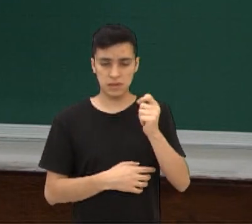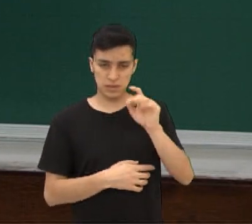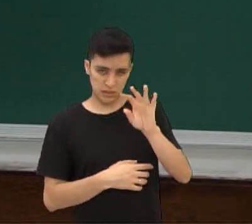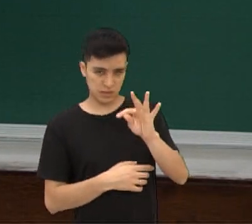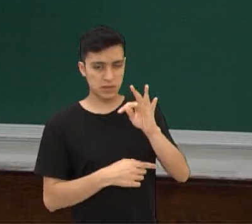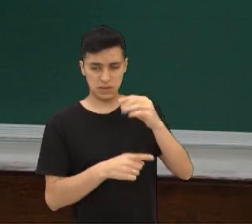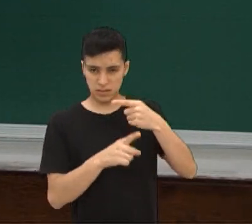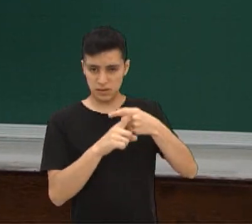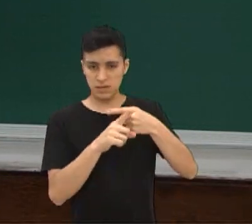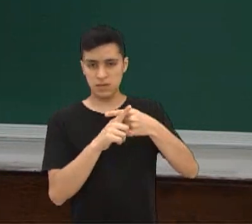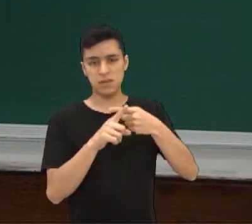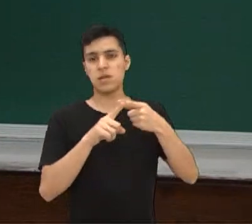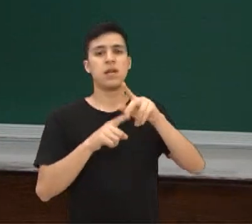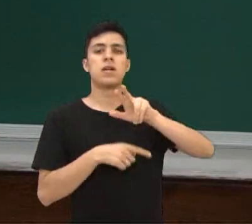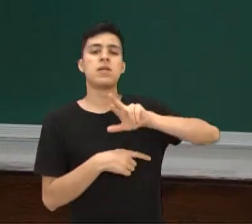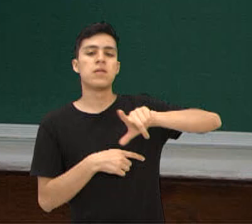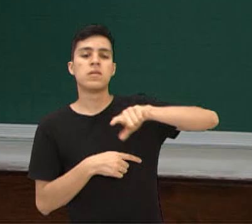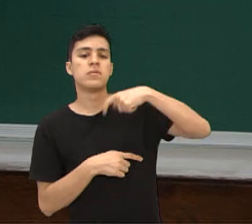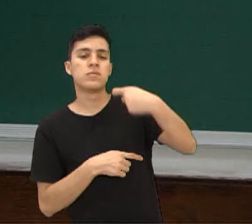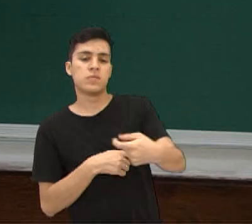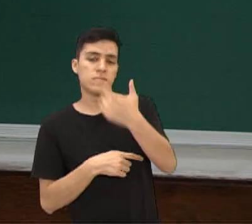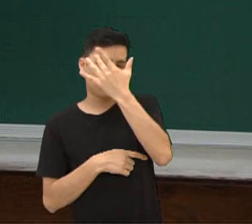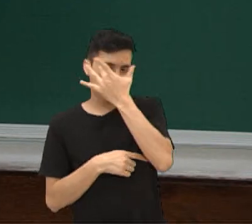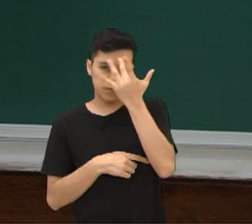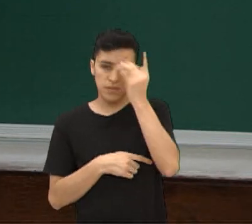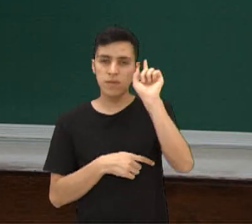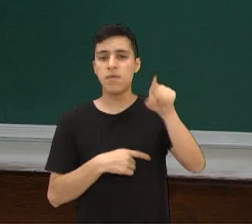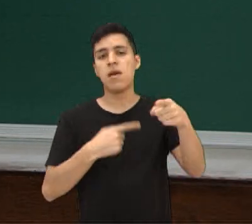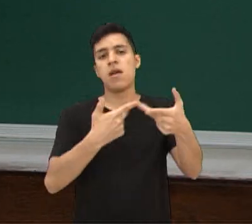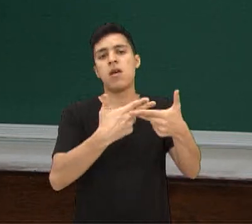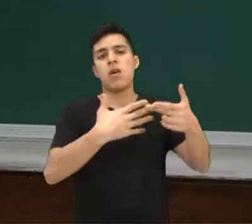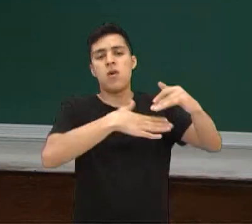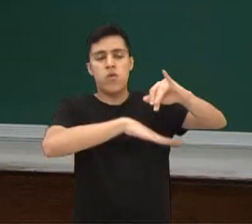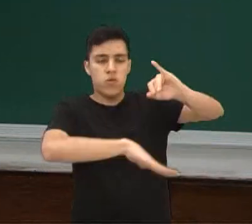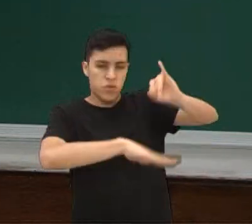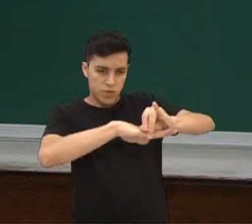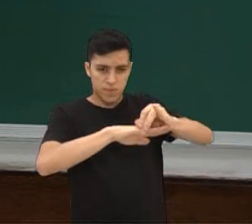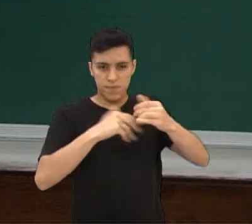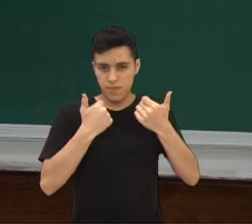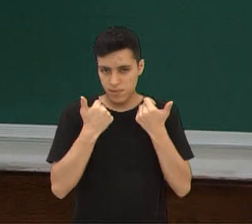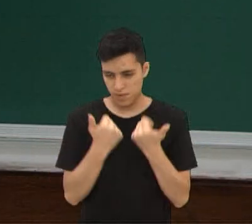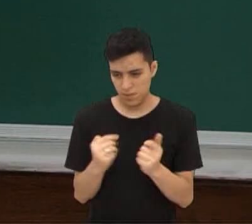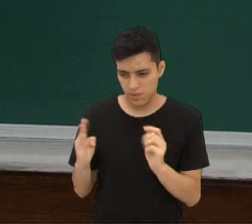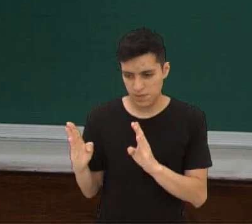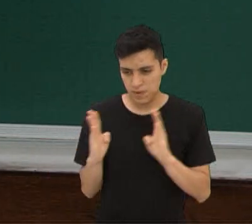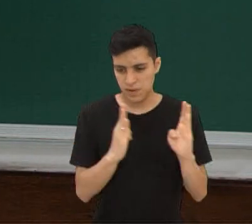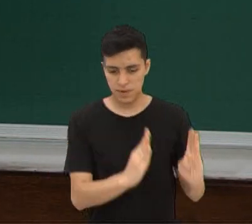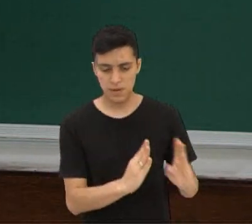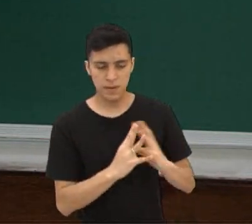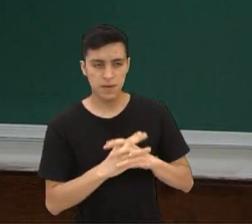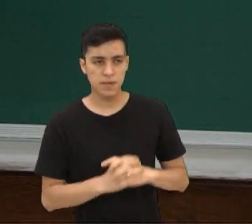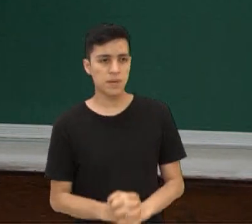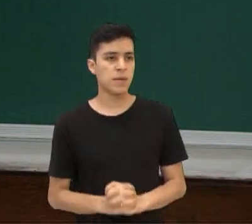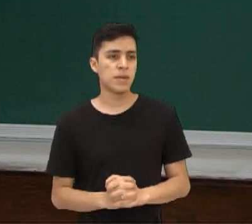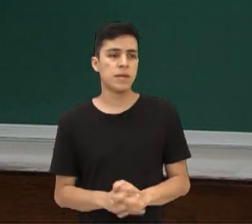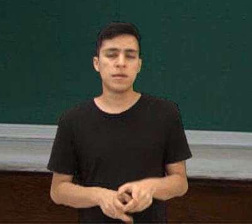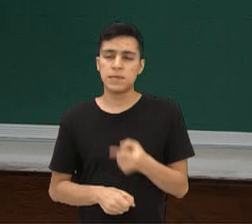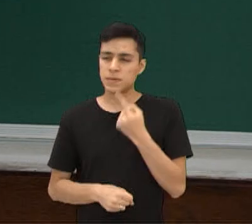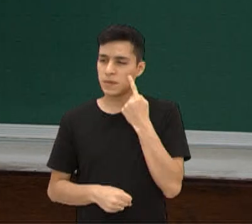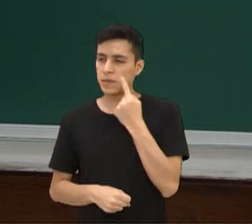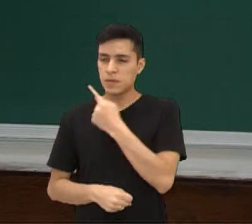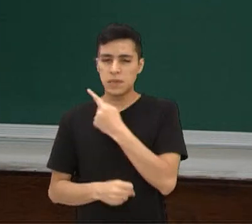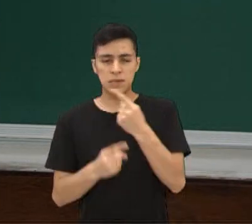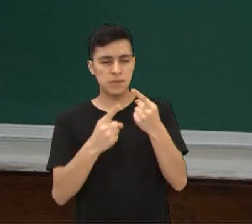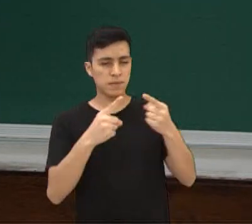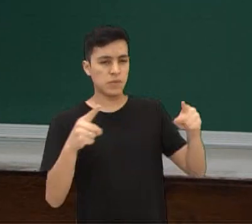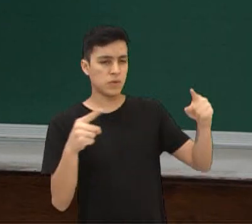de uma pessoa, certo? Read the lyric and answer the questions. Então, vejam, aqui nós temos o fragmento de uma